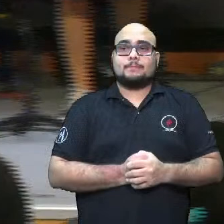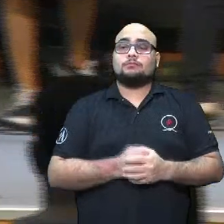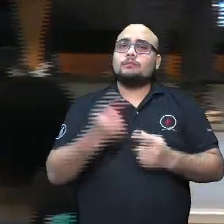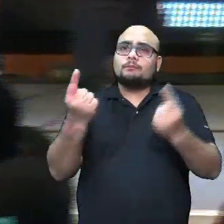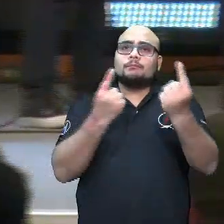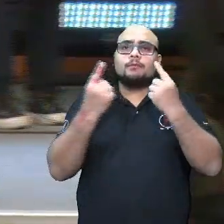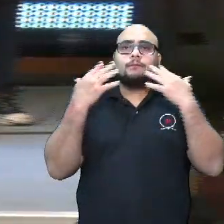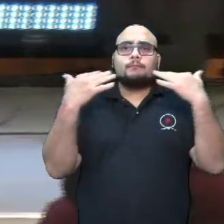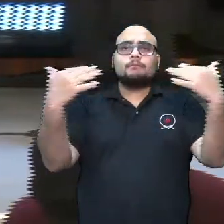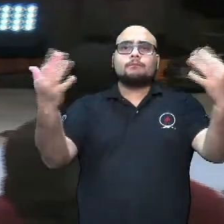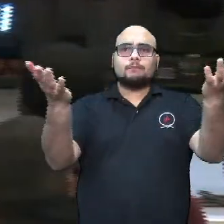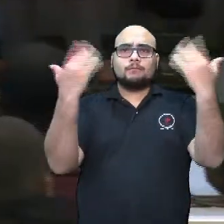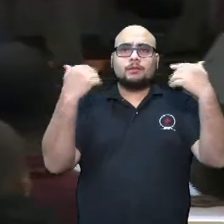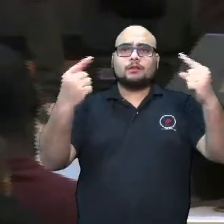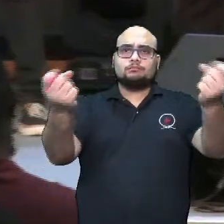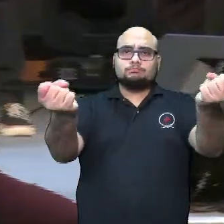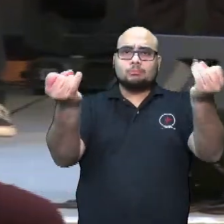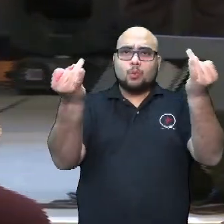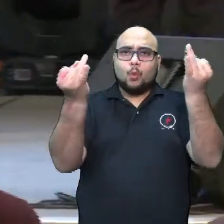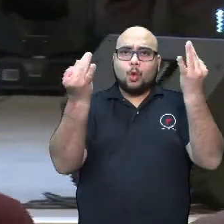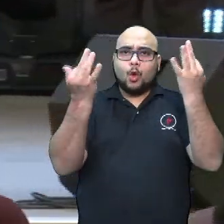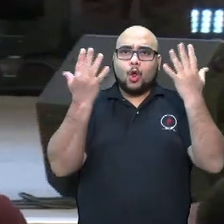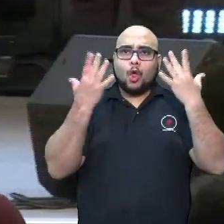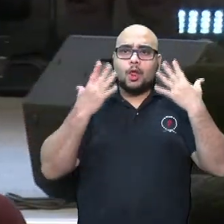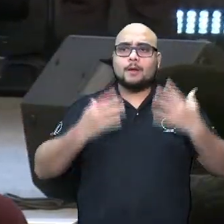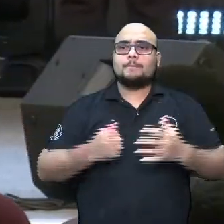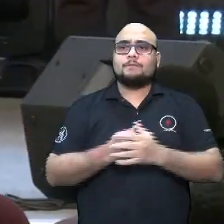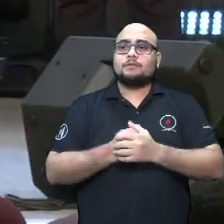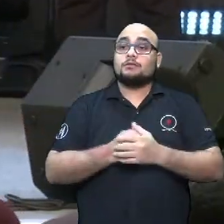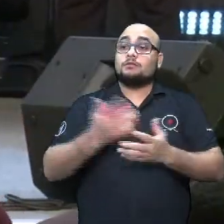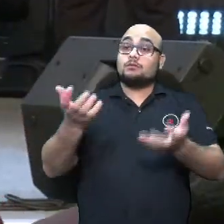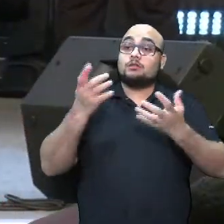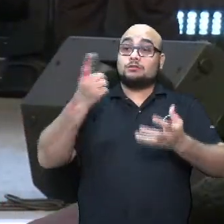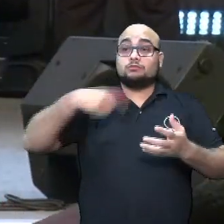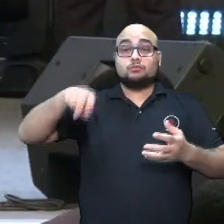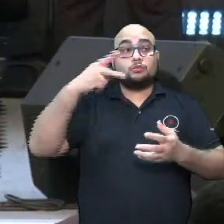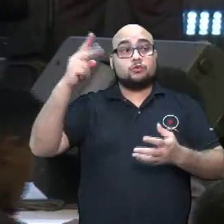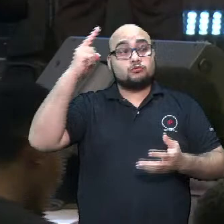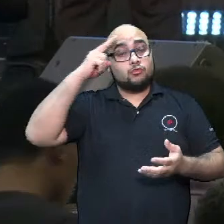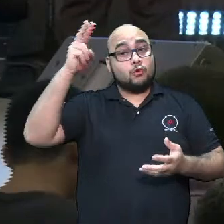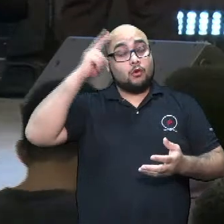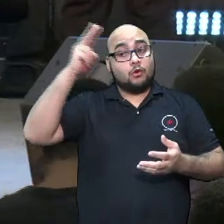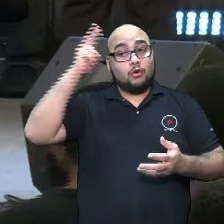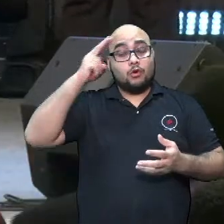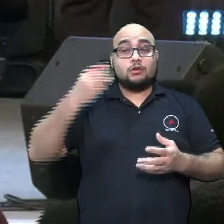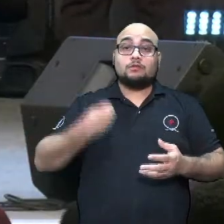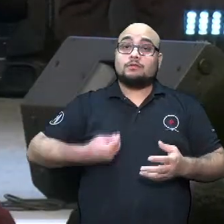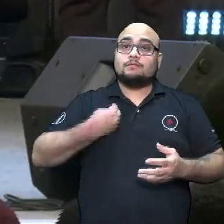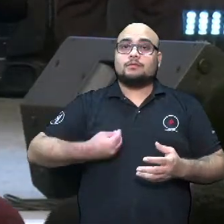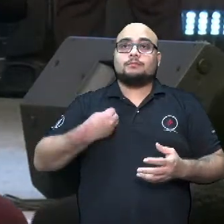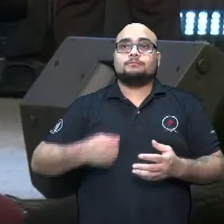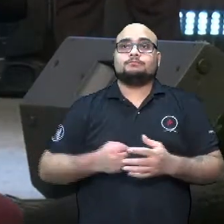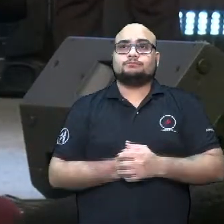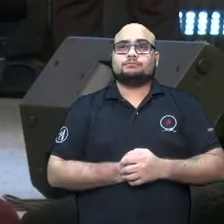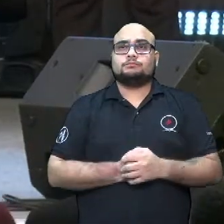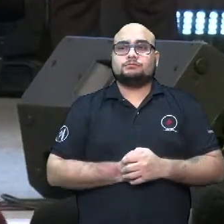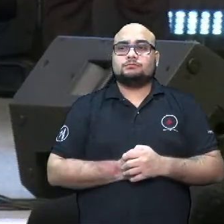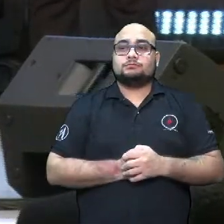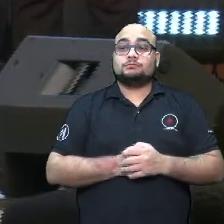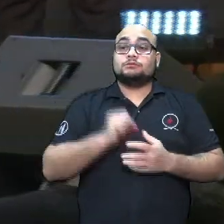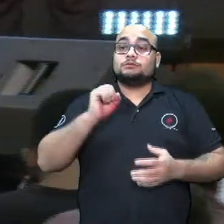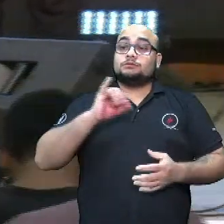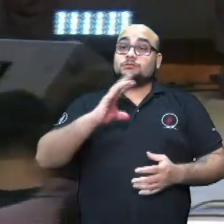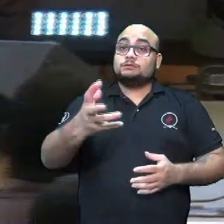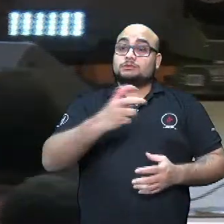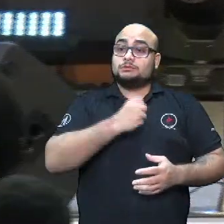filho. Venha. Deus quer mudar a tua história, quer mudar a tua vida. Deus quer salvar você. Olha, através de você há um